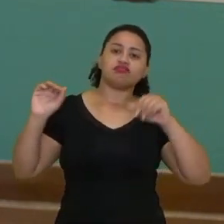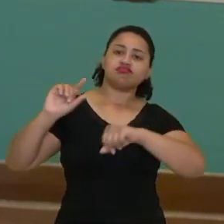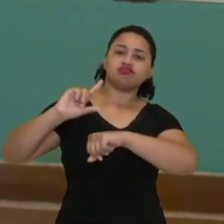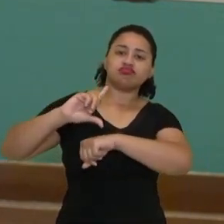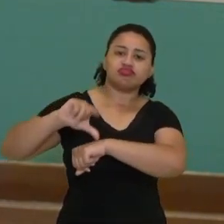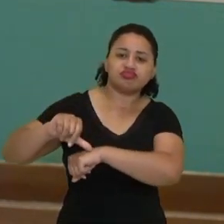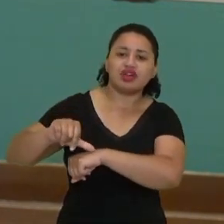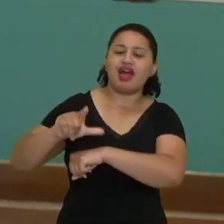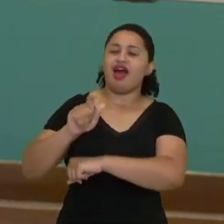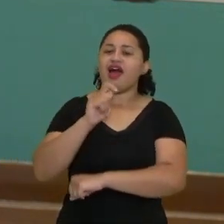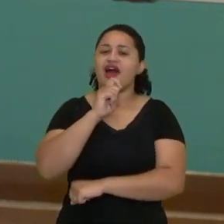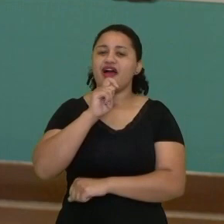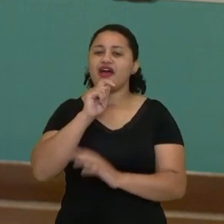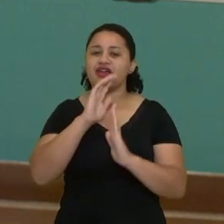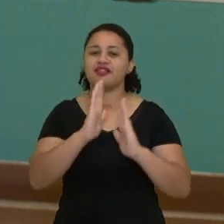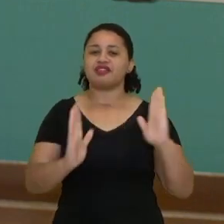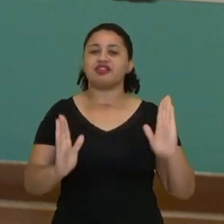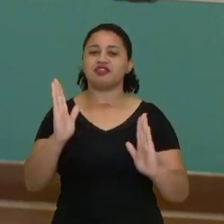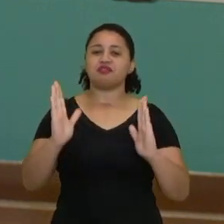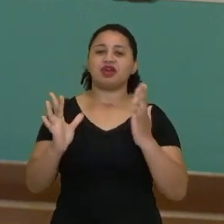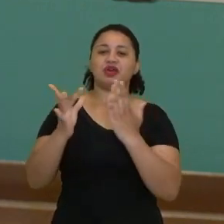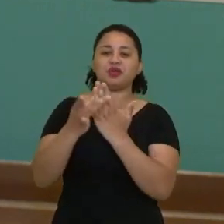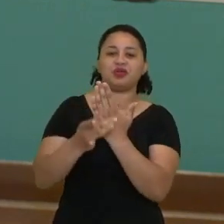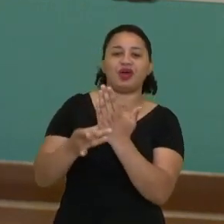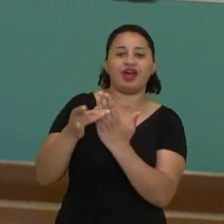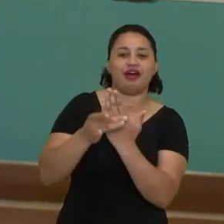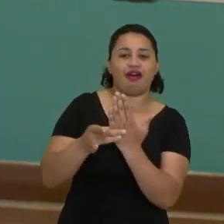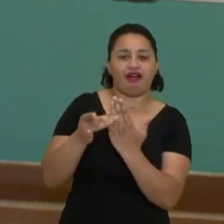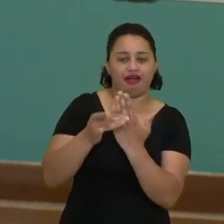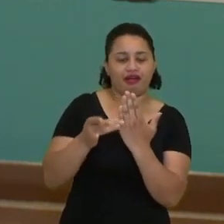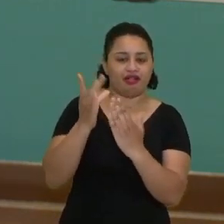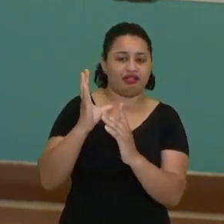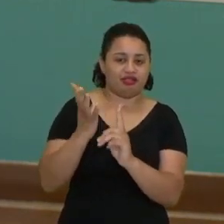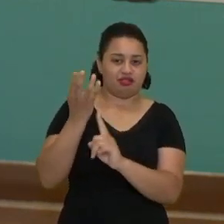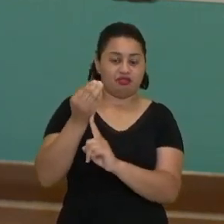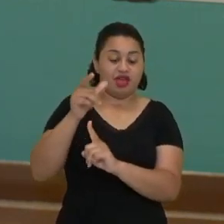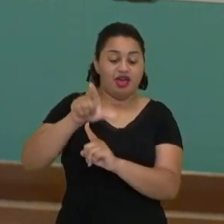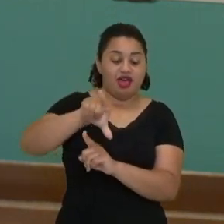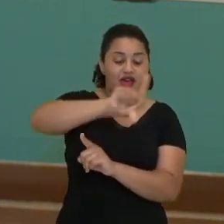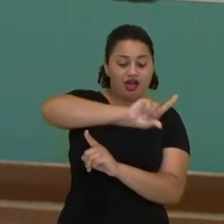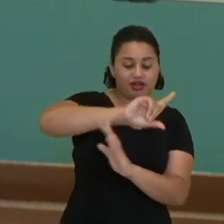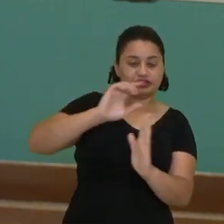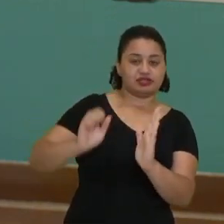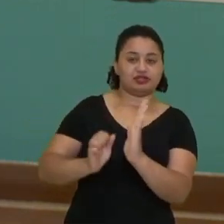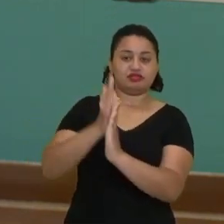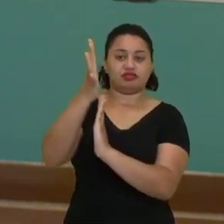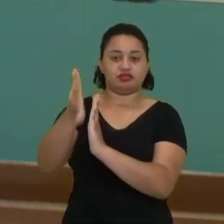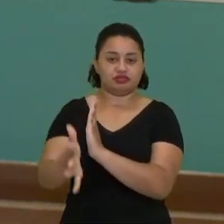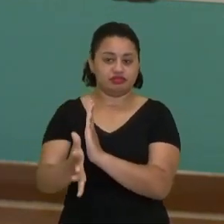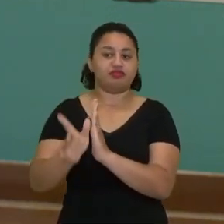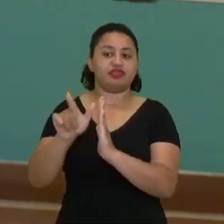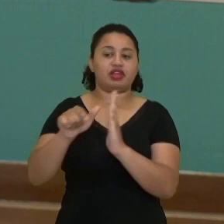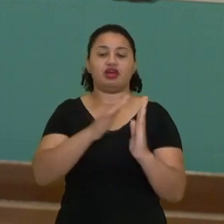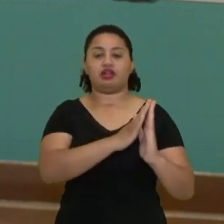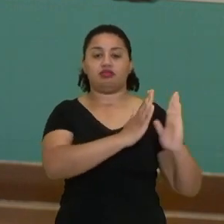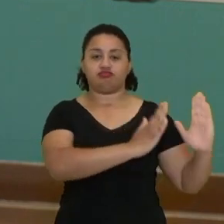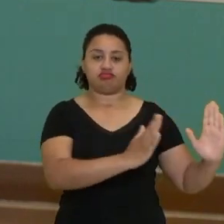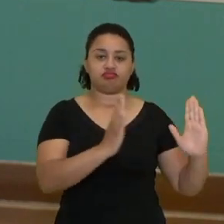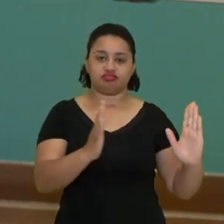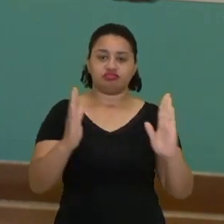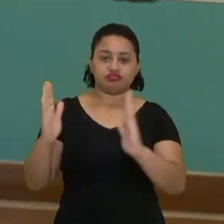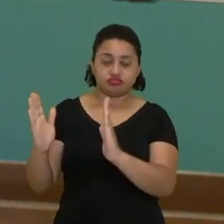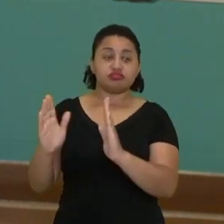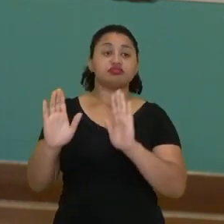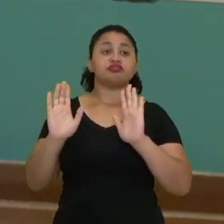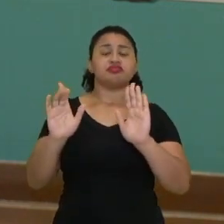ainda estavam vivendo uma etapa na arte chamada de realismo, que é um período anterior ao impressionismo, numa parte cronológica. Então